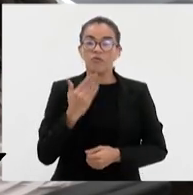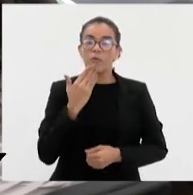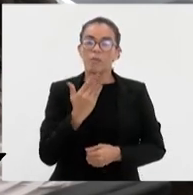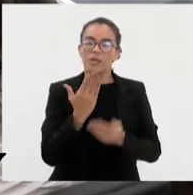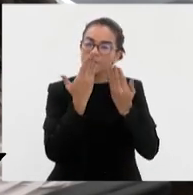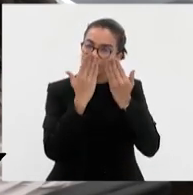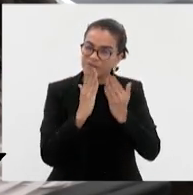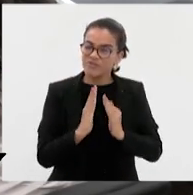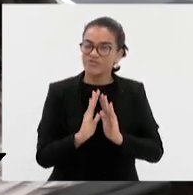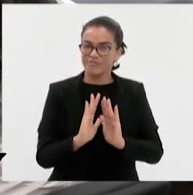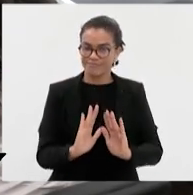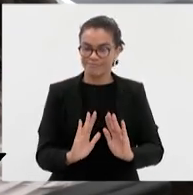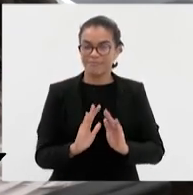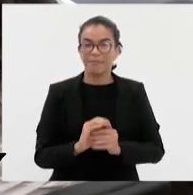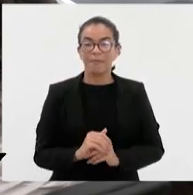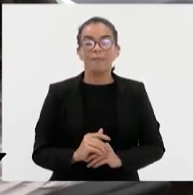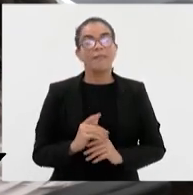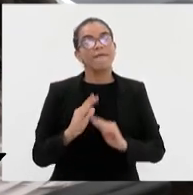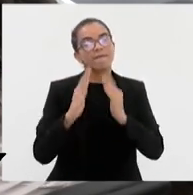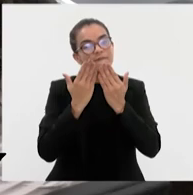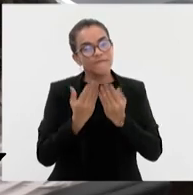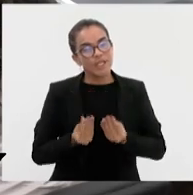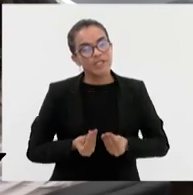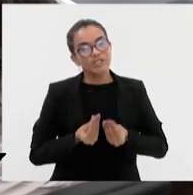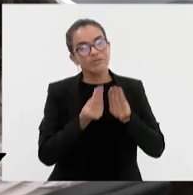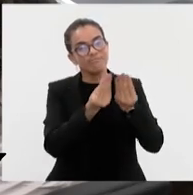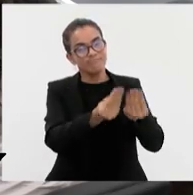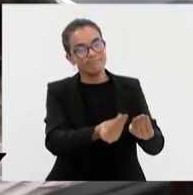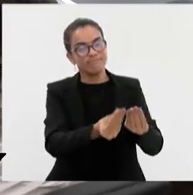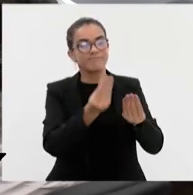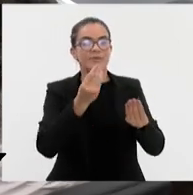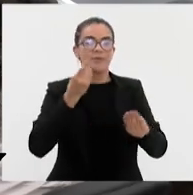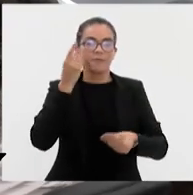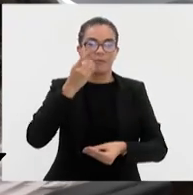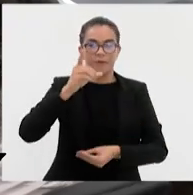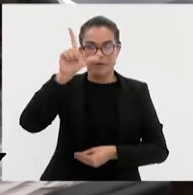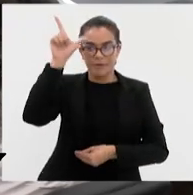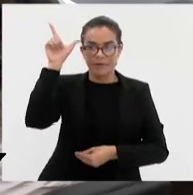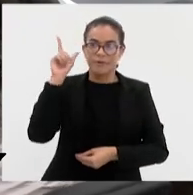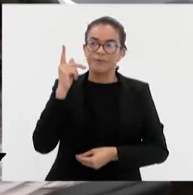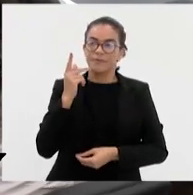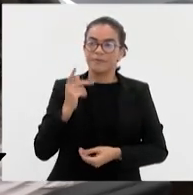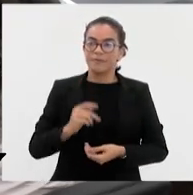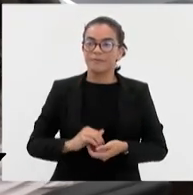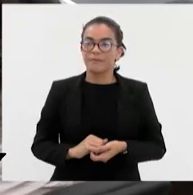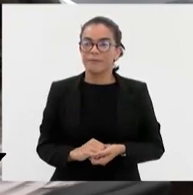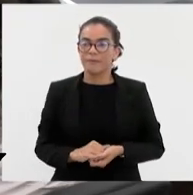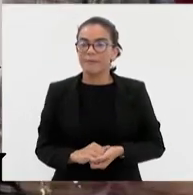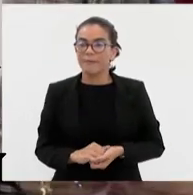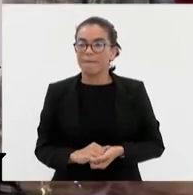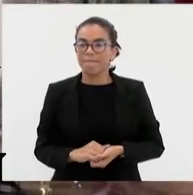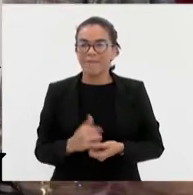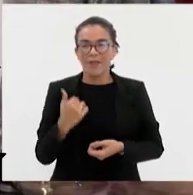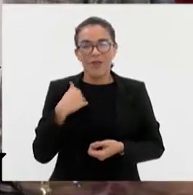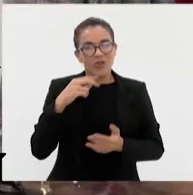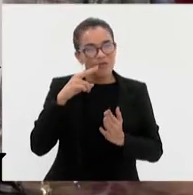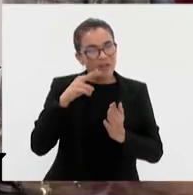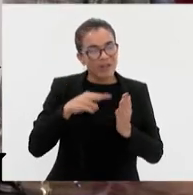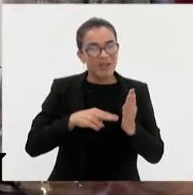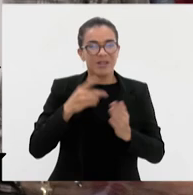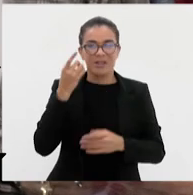sessão. Perfeito. Vista concedida, então, ao deputado Luiz Paulo. Eu estou olhando aqui, deputado